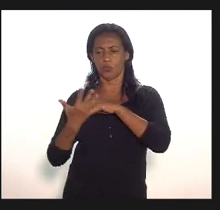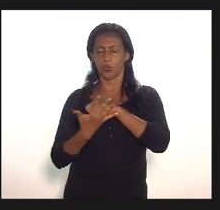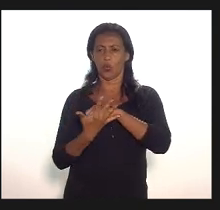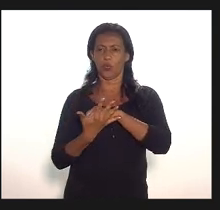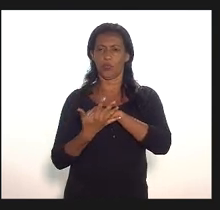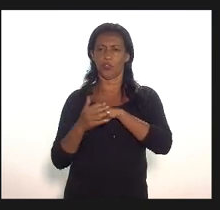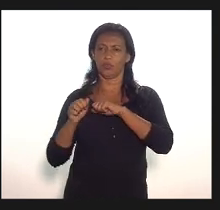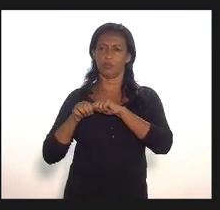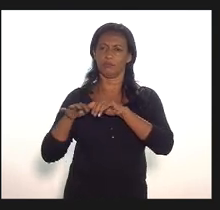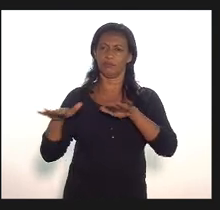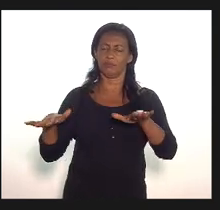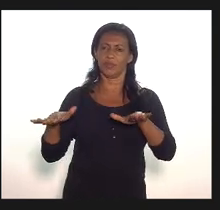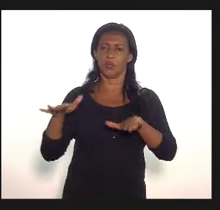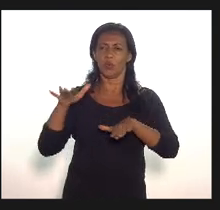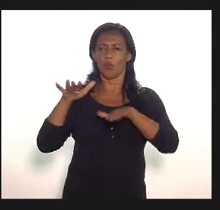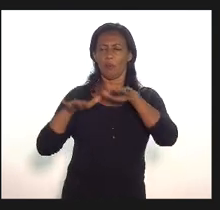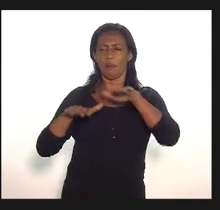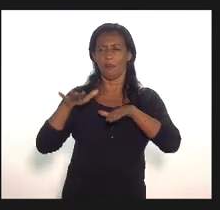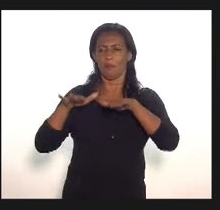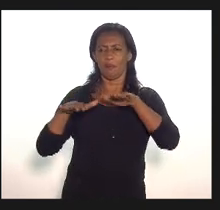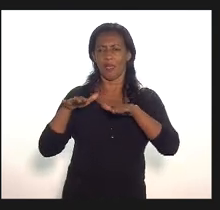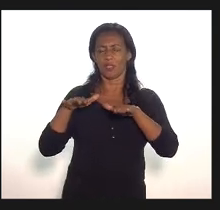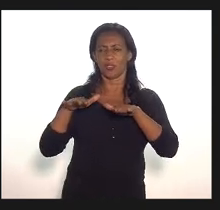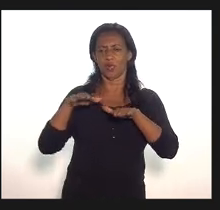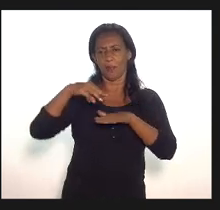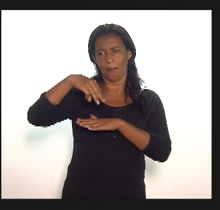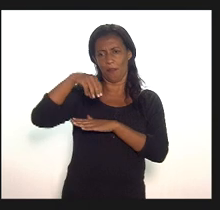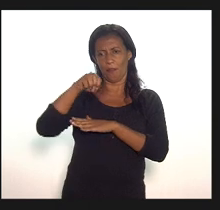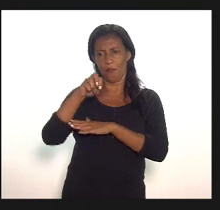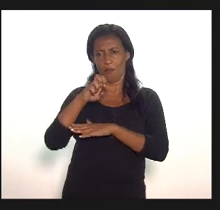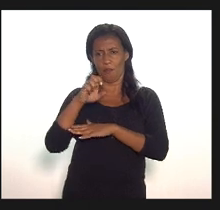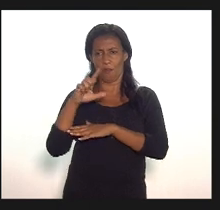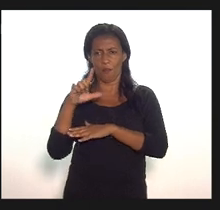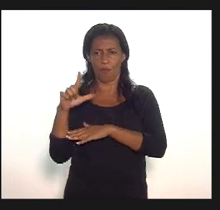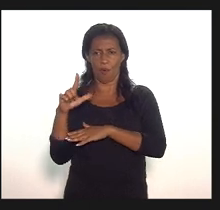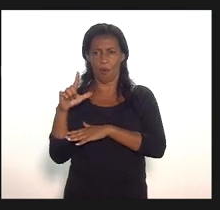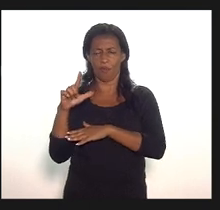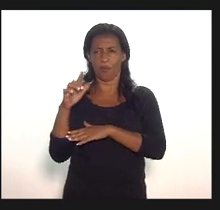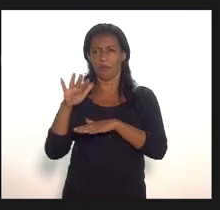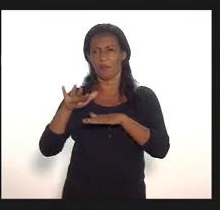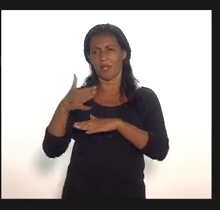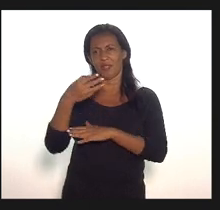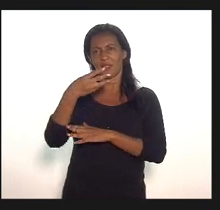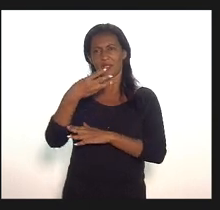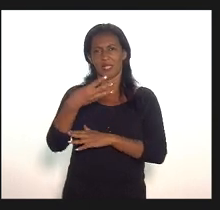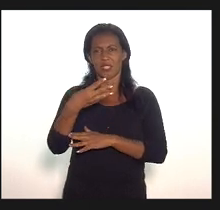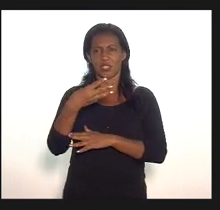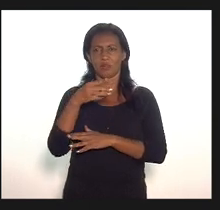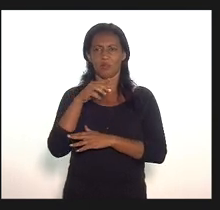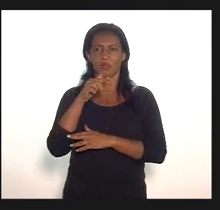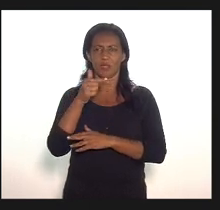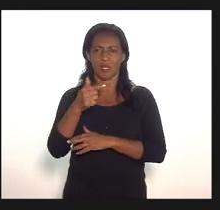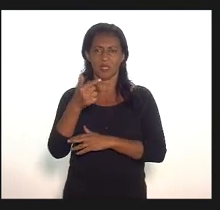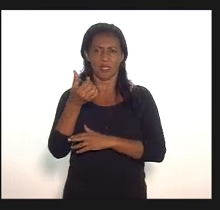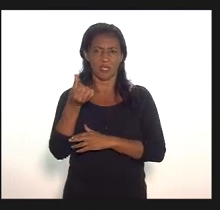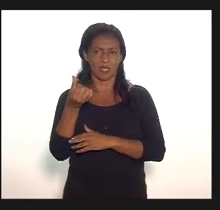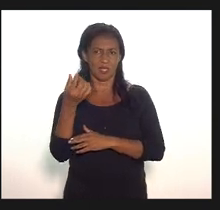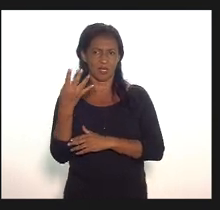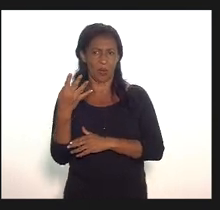Covid-19, com uma média móvel de mortes chegando a 3.774